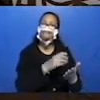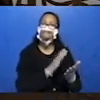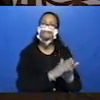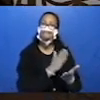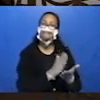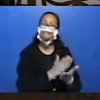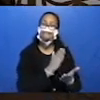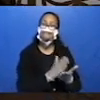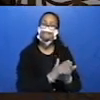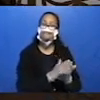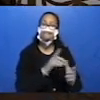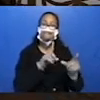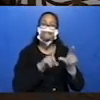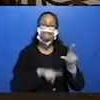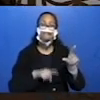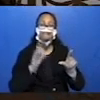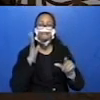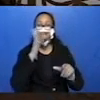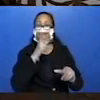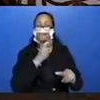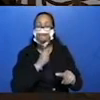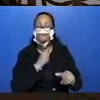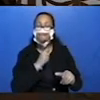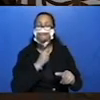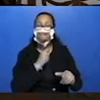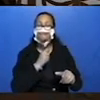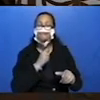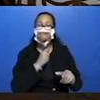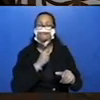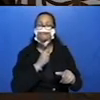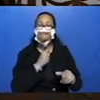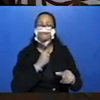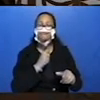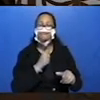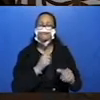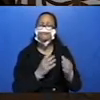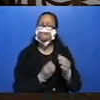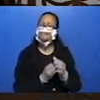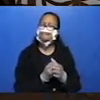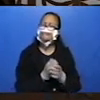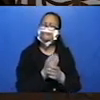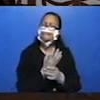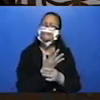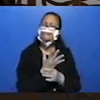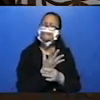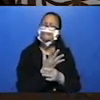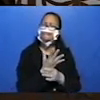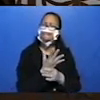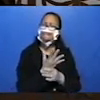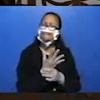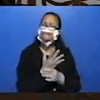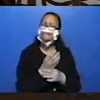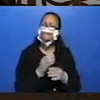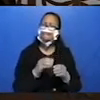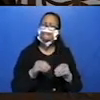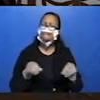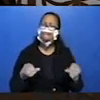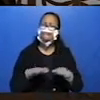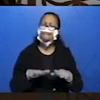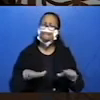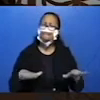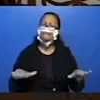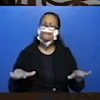aperto o lápis. Qual parte da planta retira água do solo? Responda no caderno.